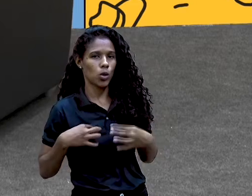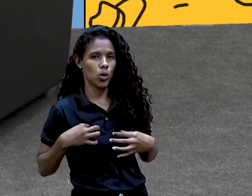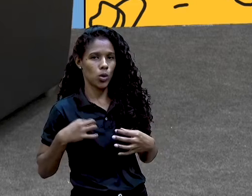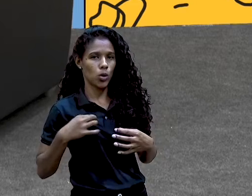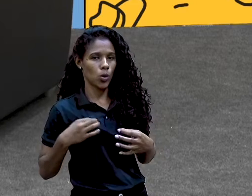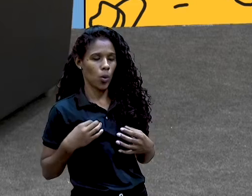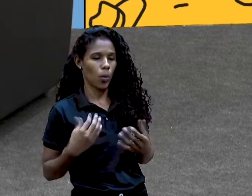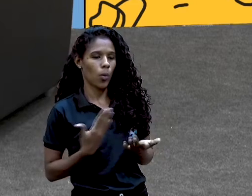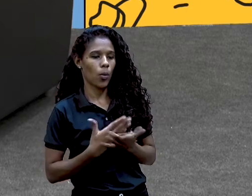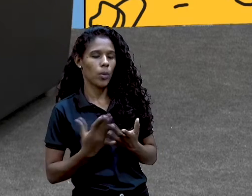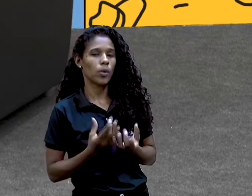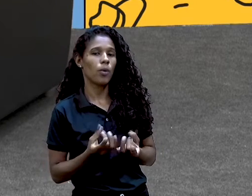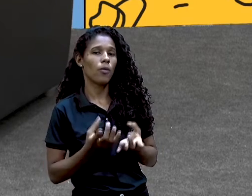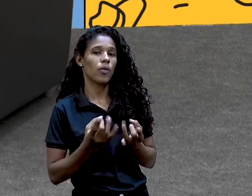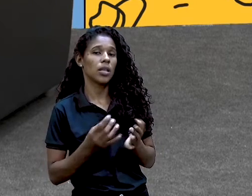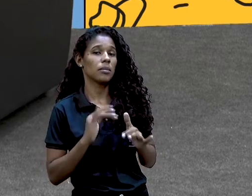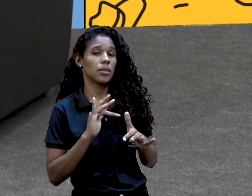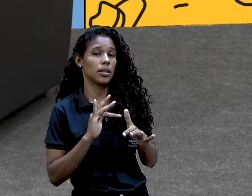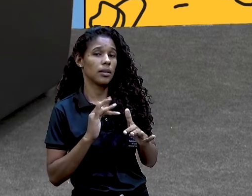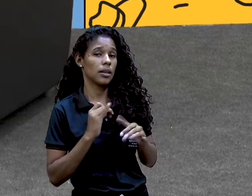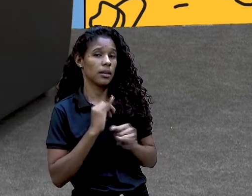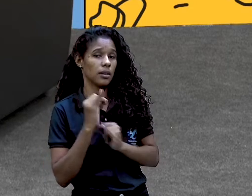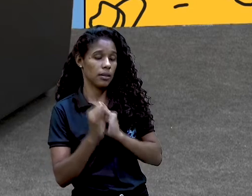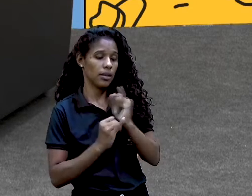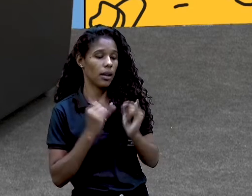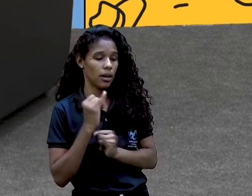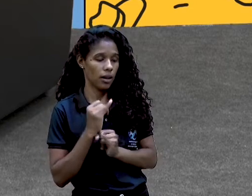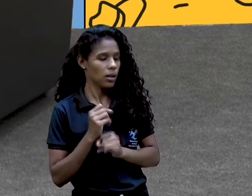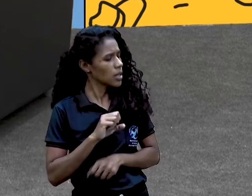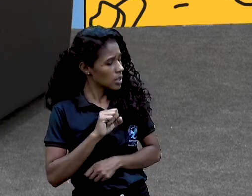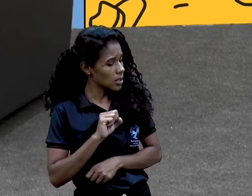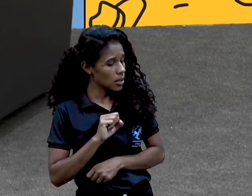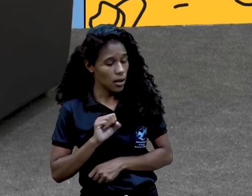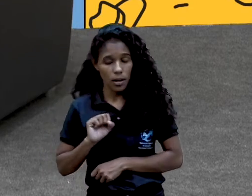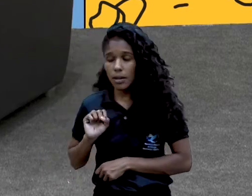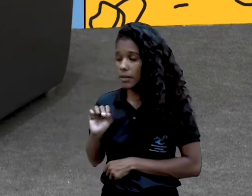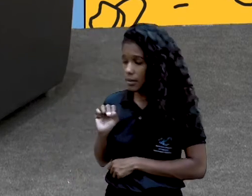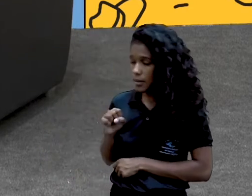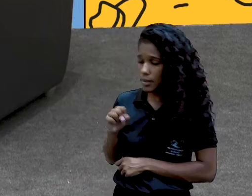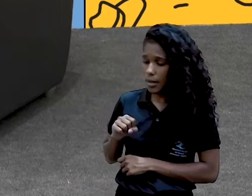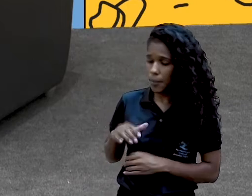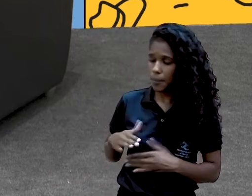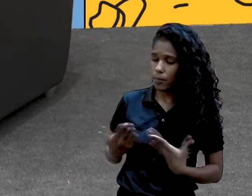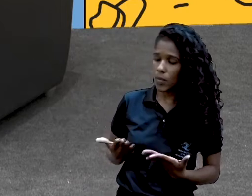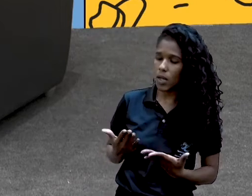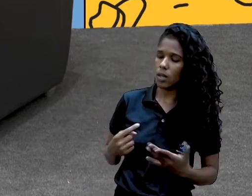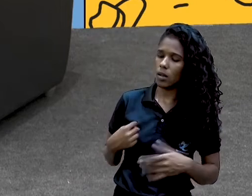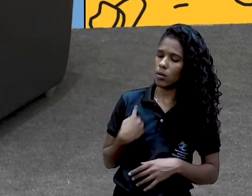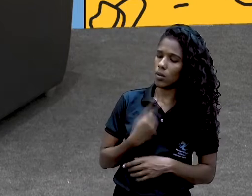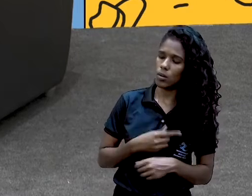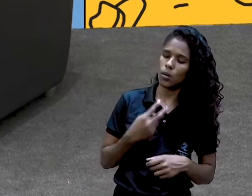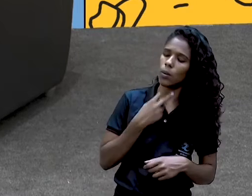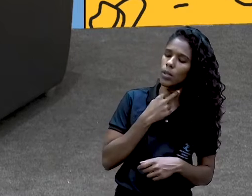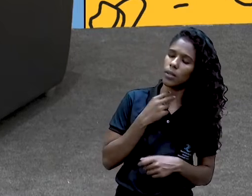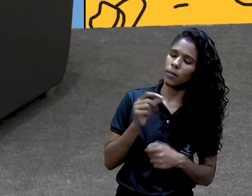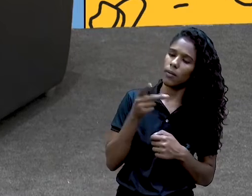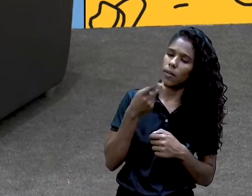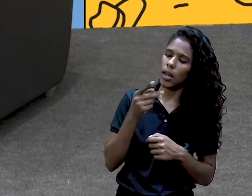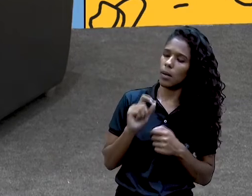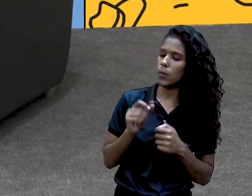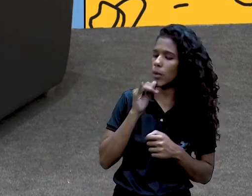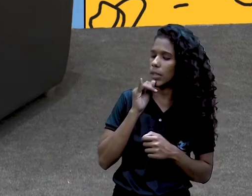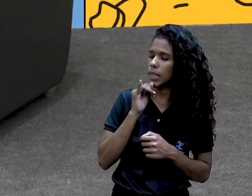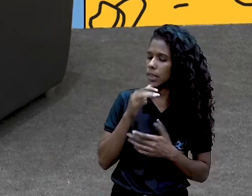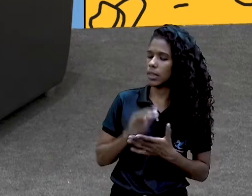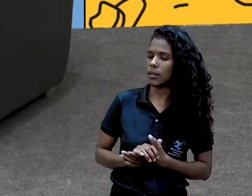Então você percebeu? Então não tem como a gente falar assim, não vou mais conviver em rede social, não quero vender mais em rede social, mas a gente tem que entender